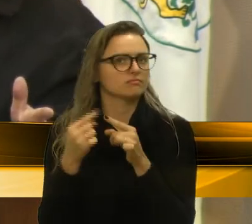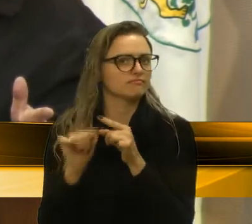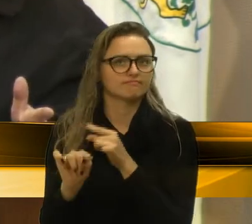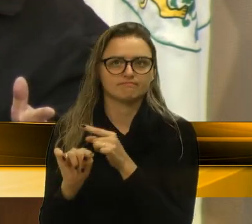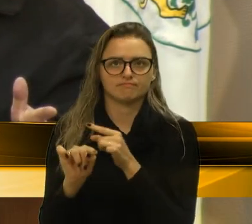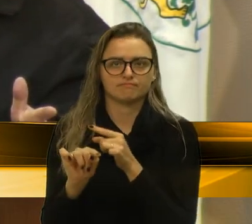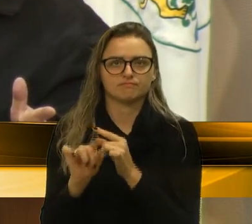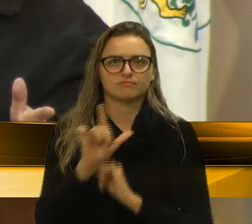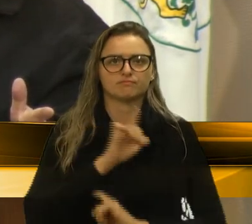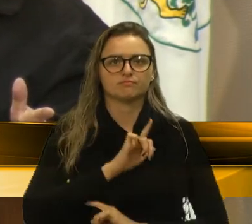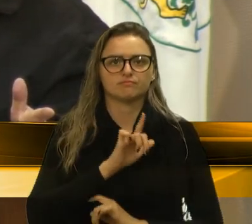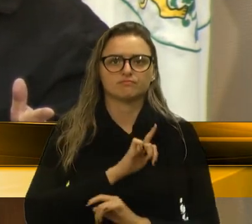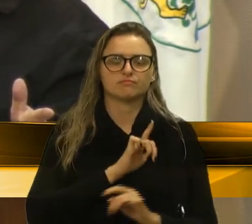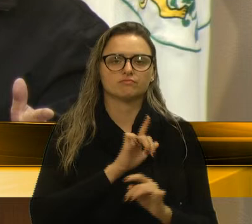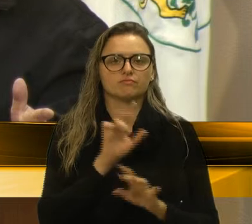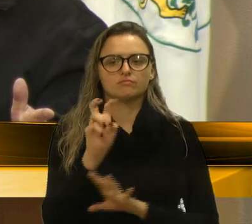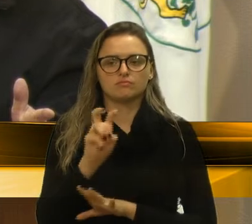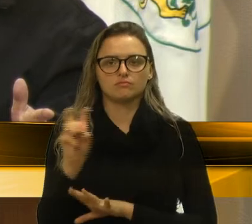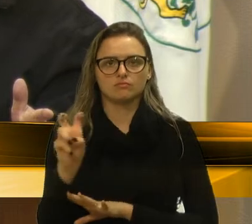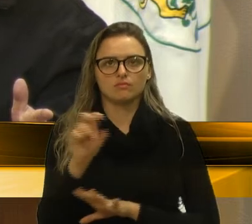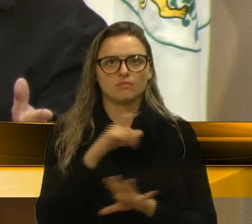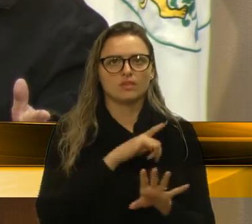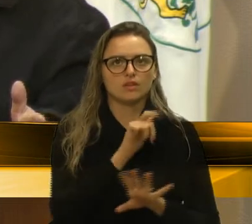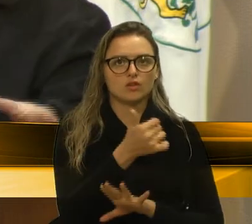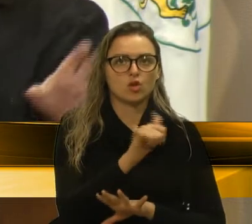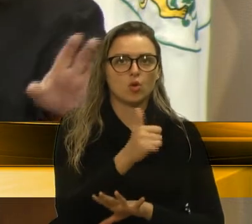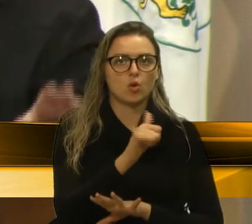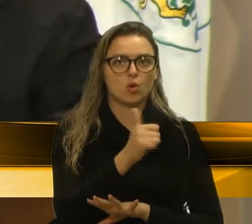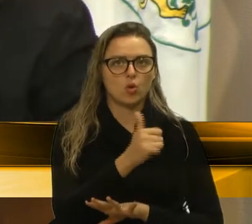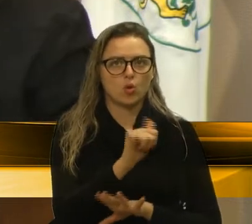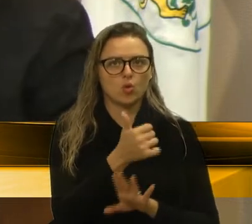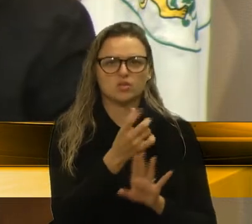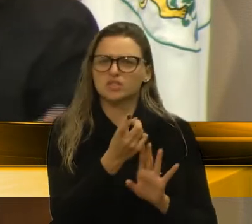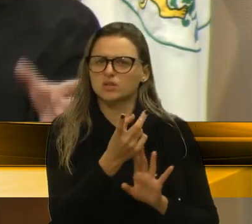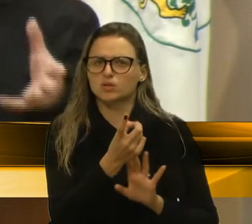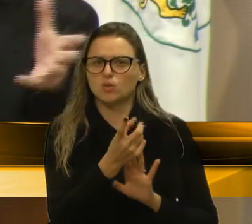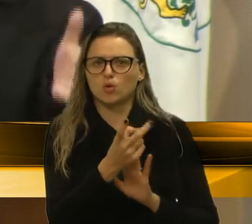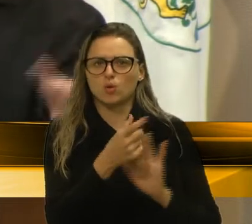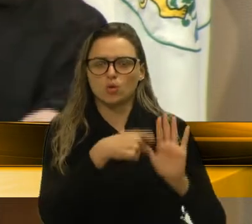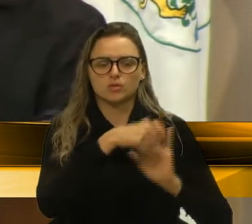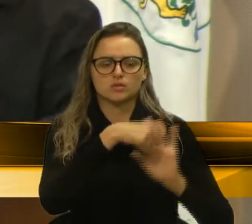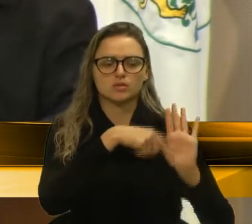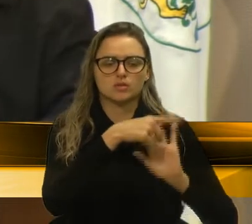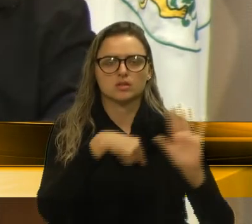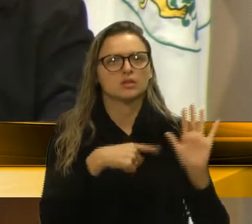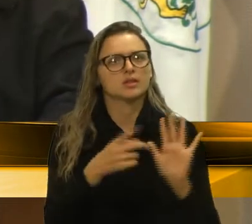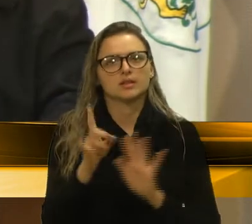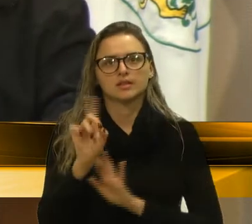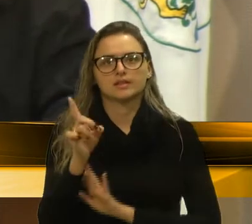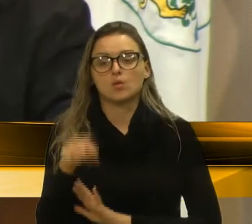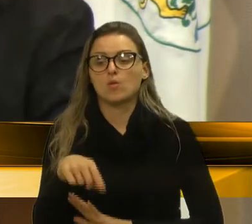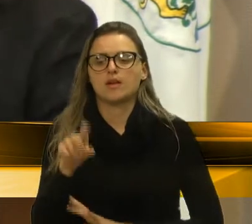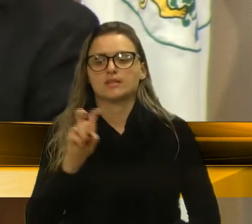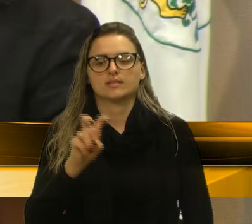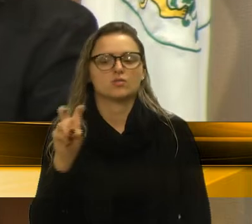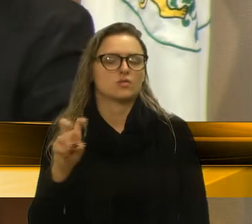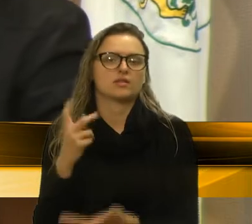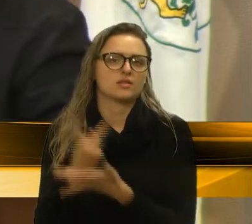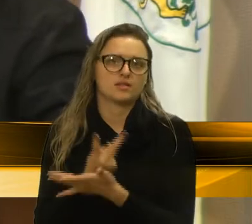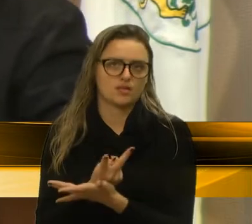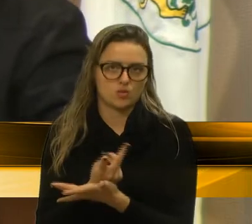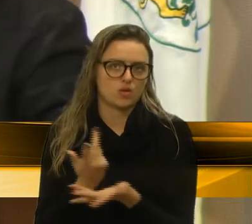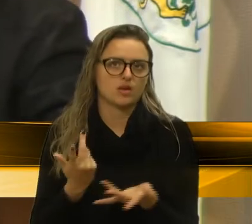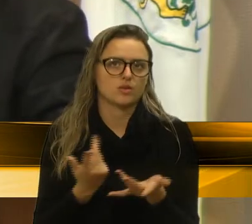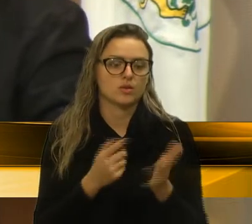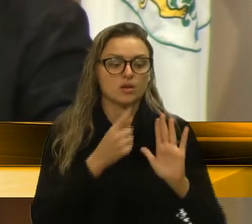quantas? 12, 11 apontadas, 11 ou 12, né? Portanto, na realidade, não eram 55. No